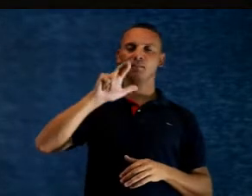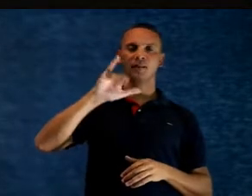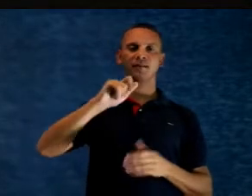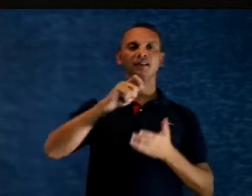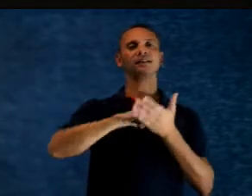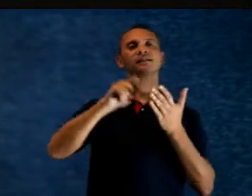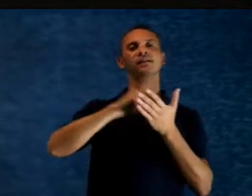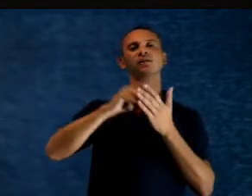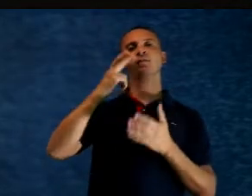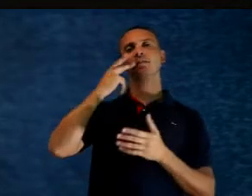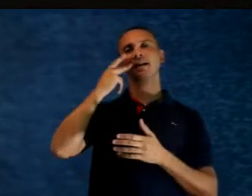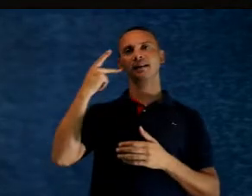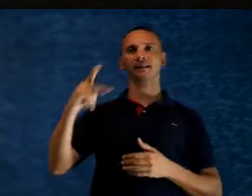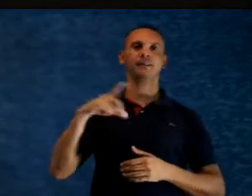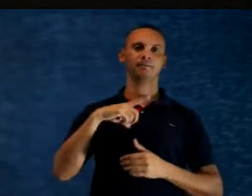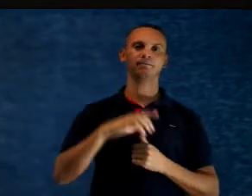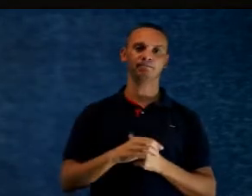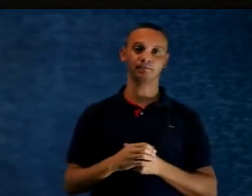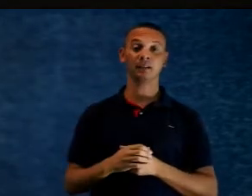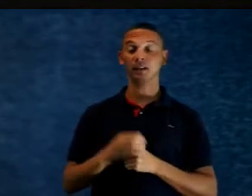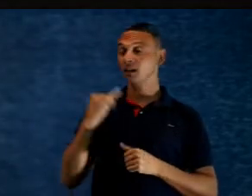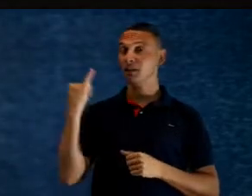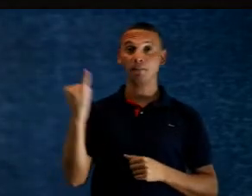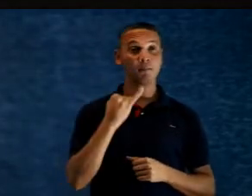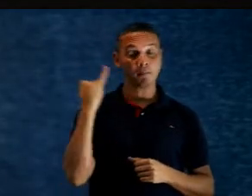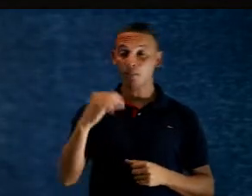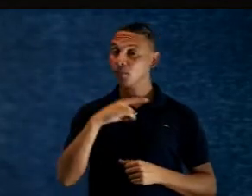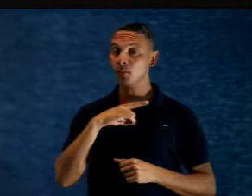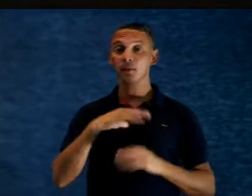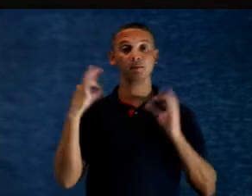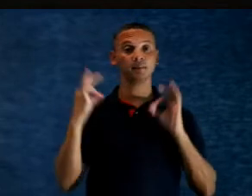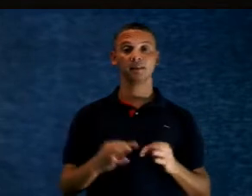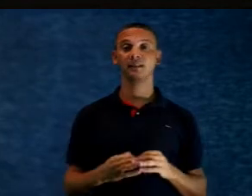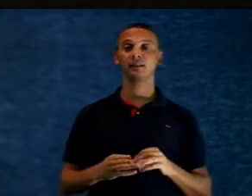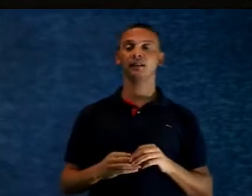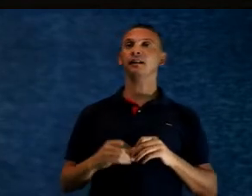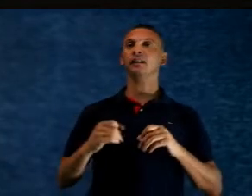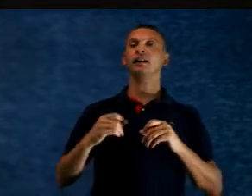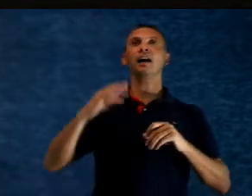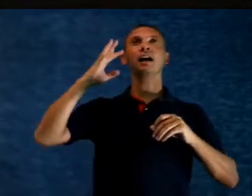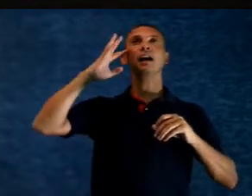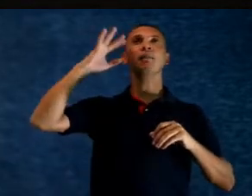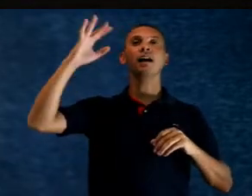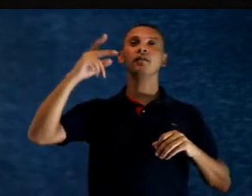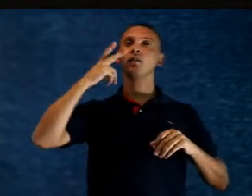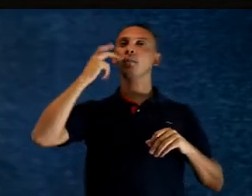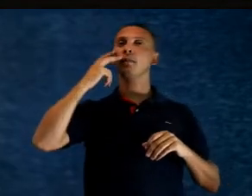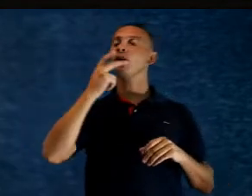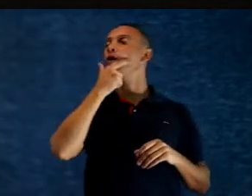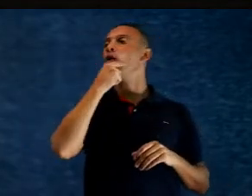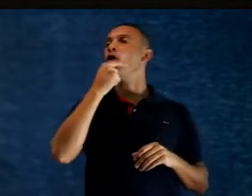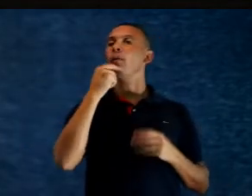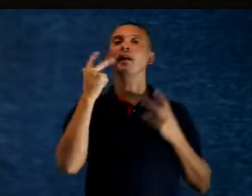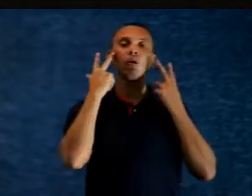de extraordinário. Drummond ocupava um cargo importante, ele era chefe de gabinete do então ministro da Educação e